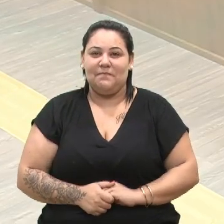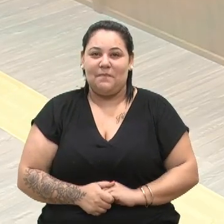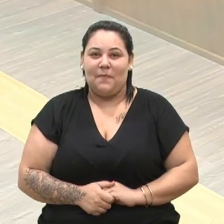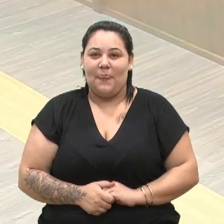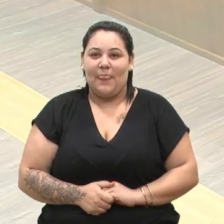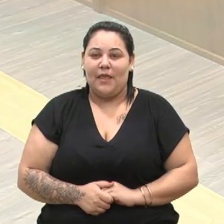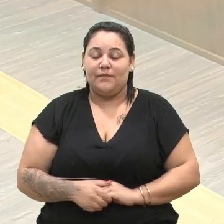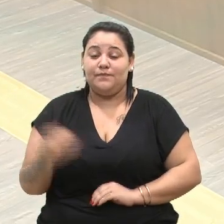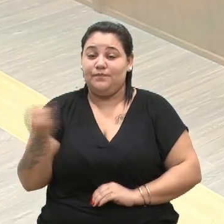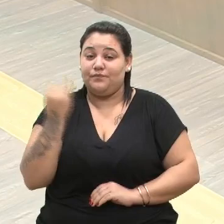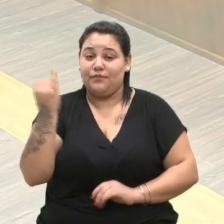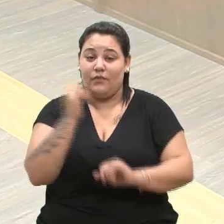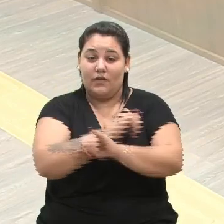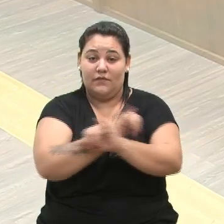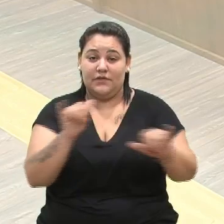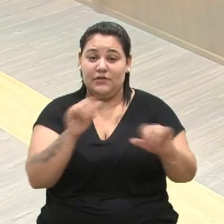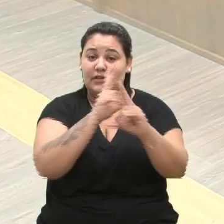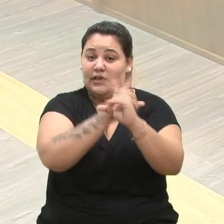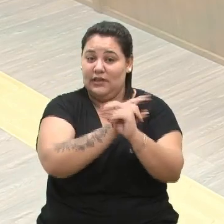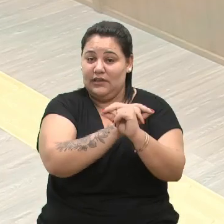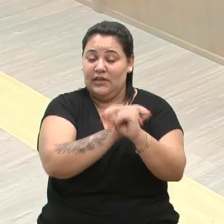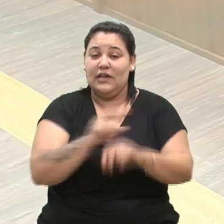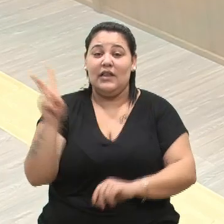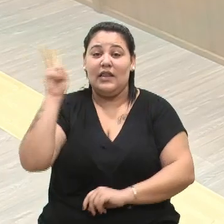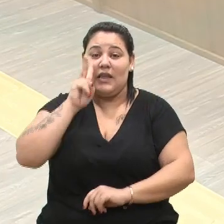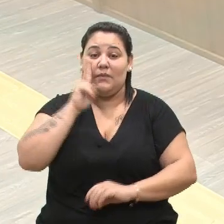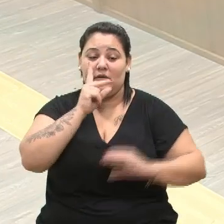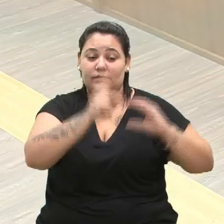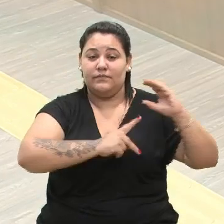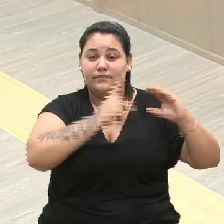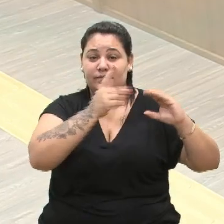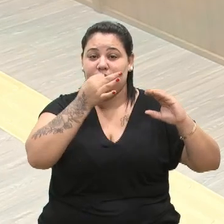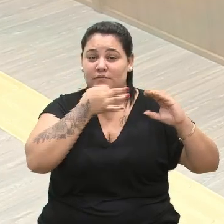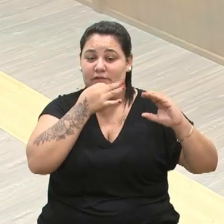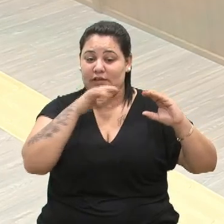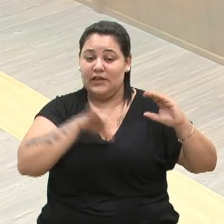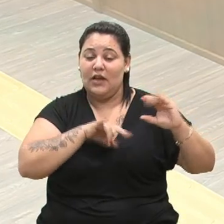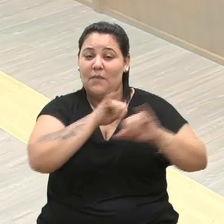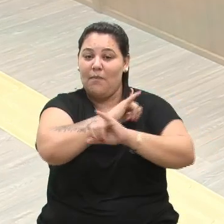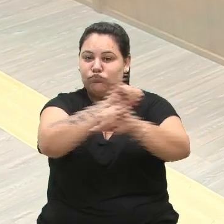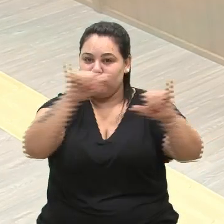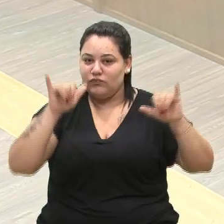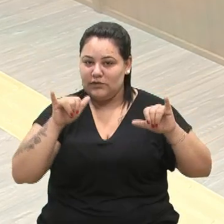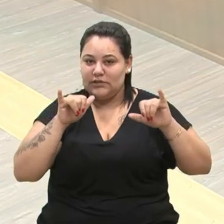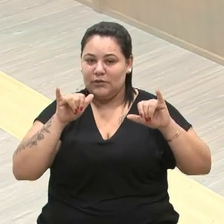Importantíssimo recado, inclusive esse da dengue. Lembrando que a Câmara de Vereadores de Caxias tem uma campanha aí no ar,